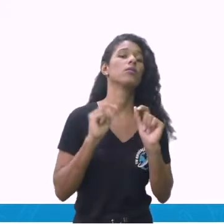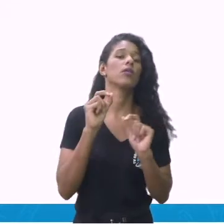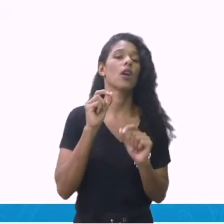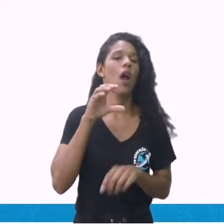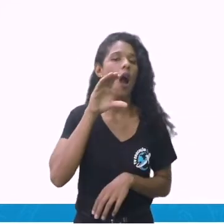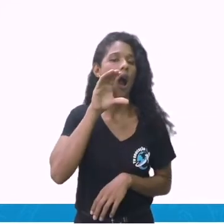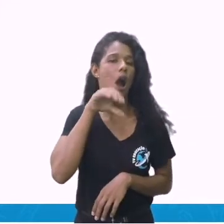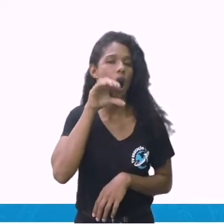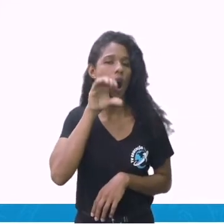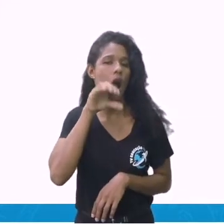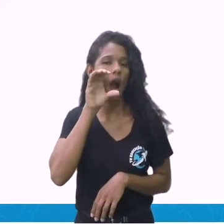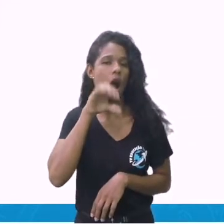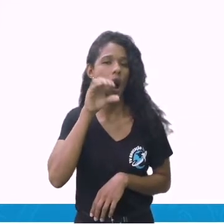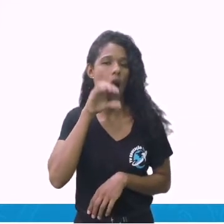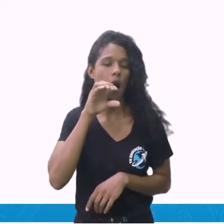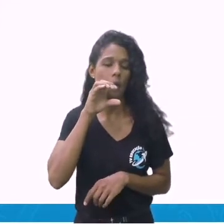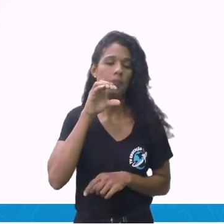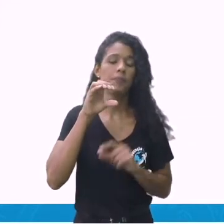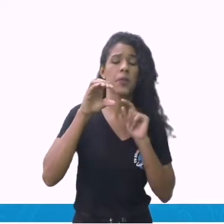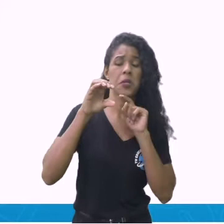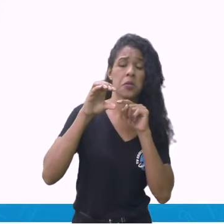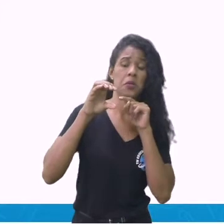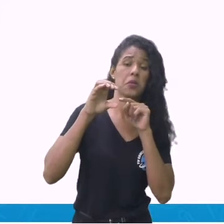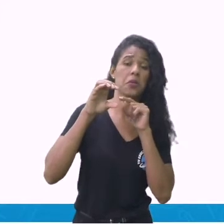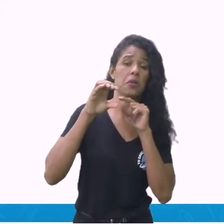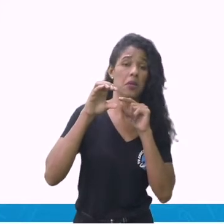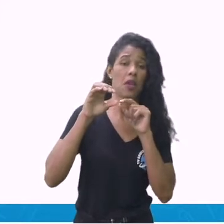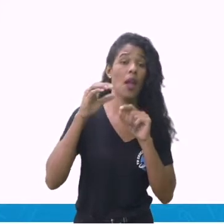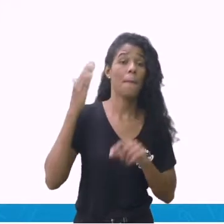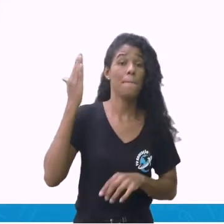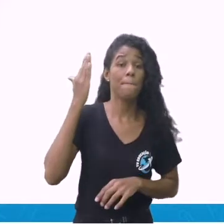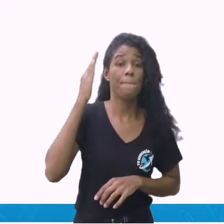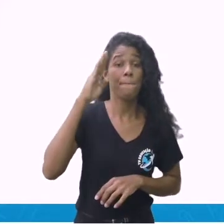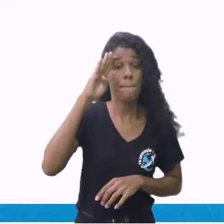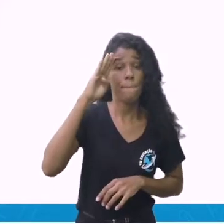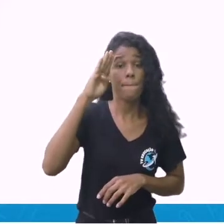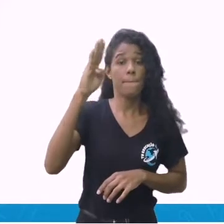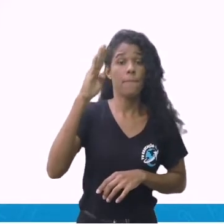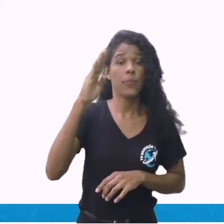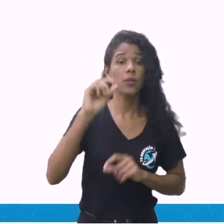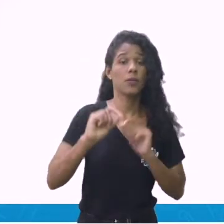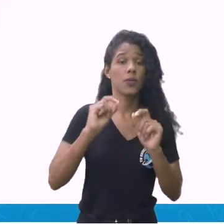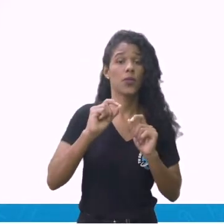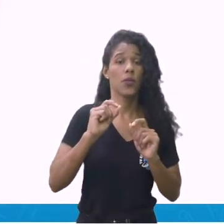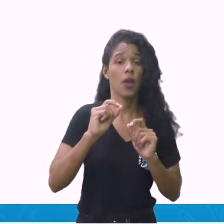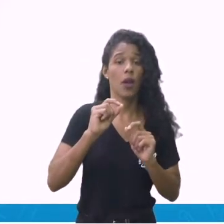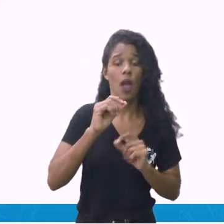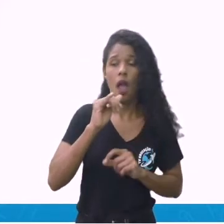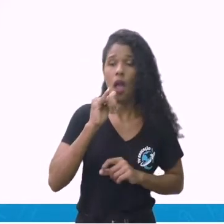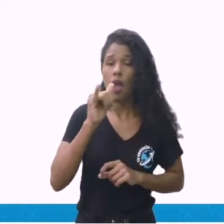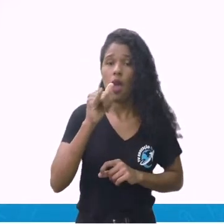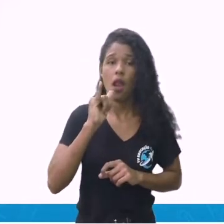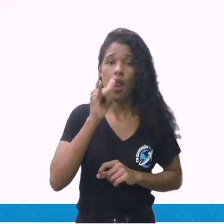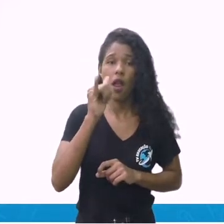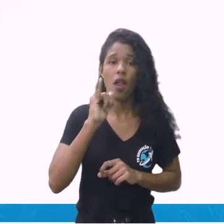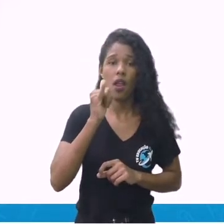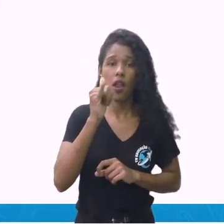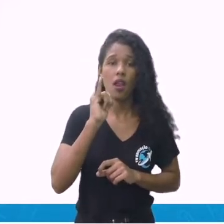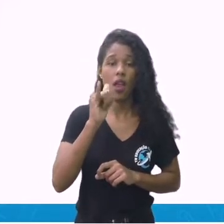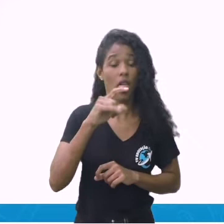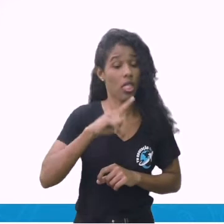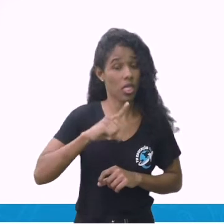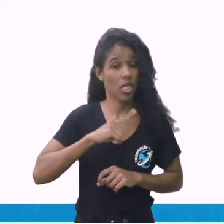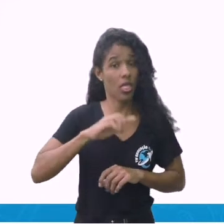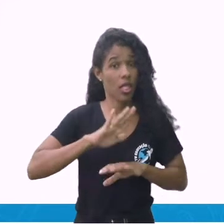Principais fontes de energia para o organismo. Então, nós encontramos o carboidrato em pães,